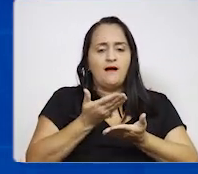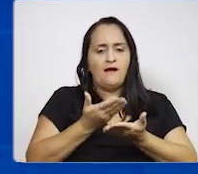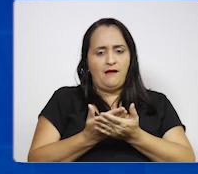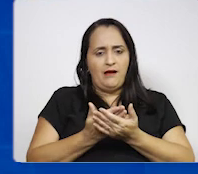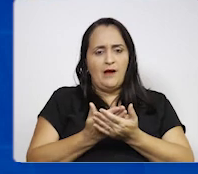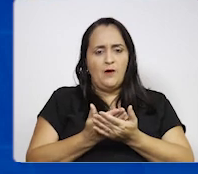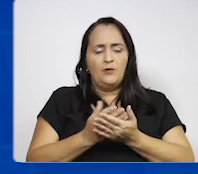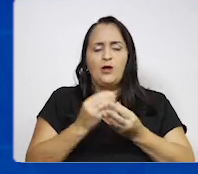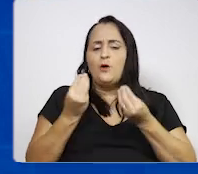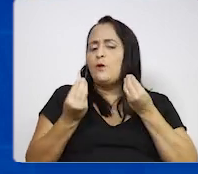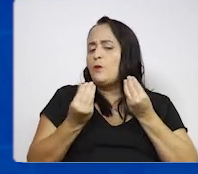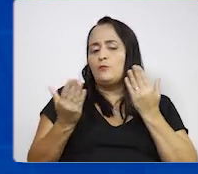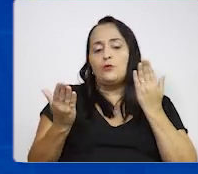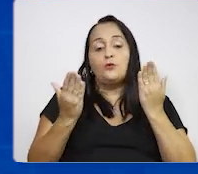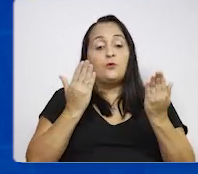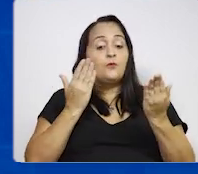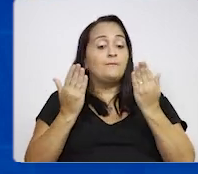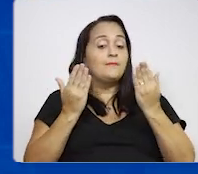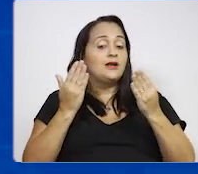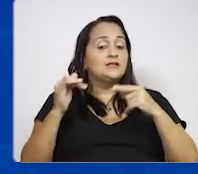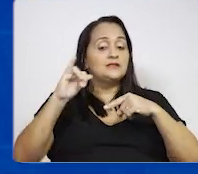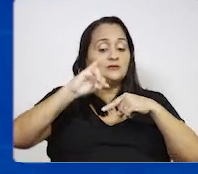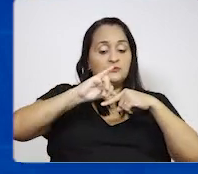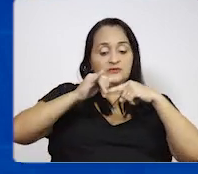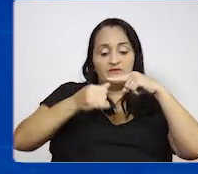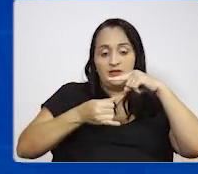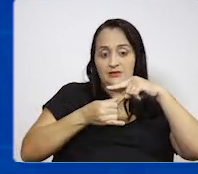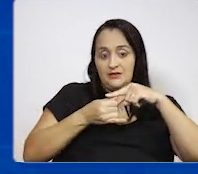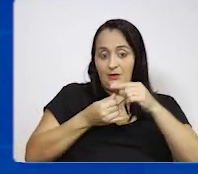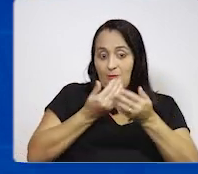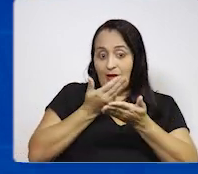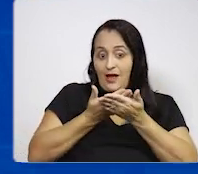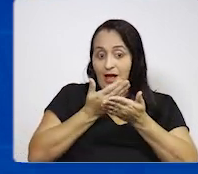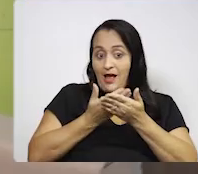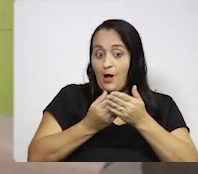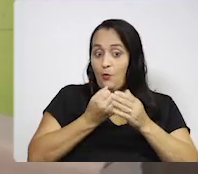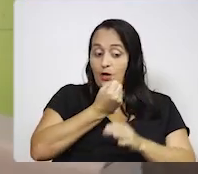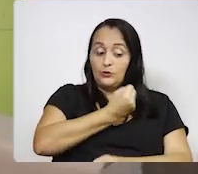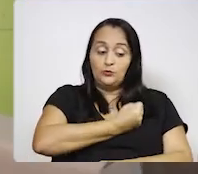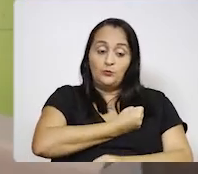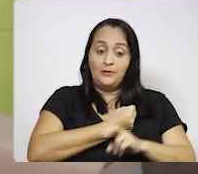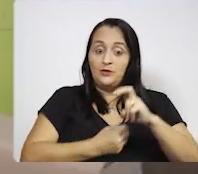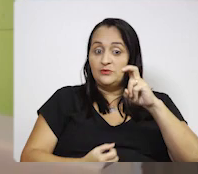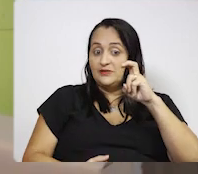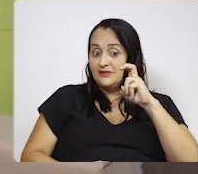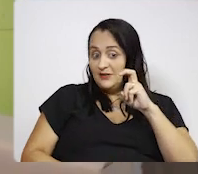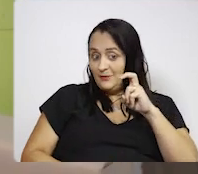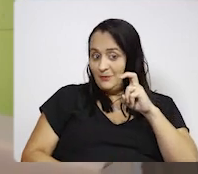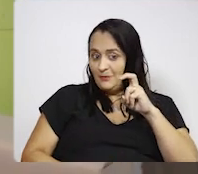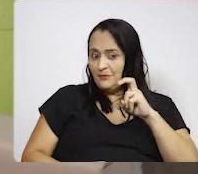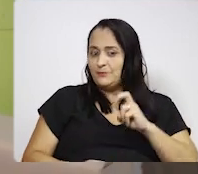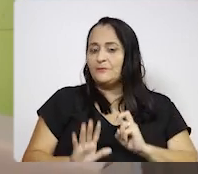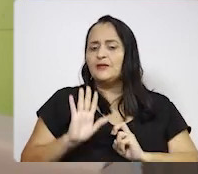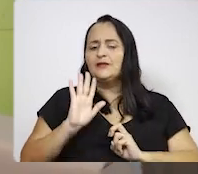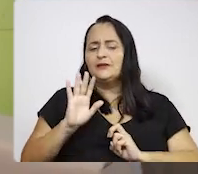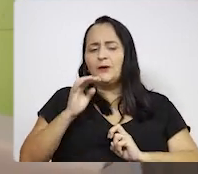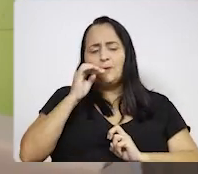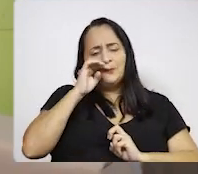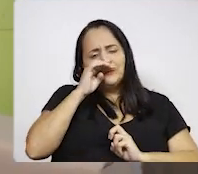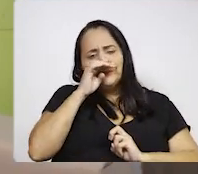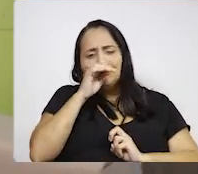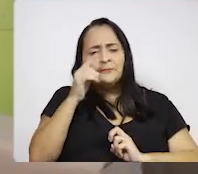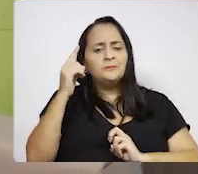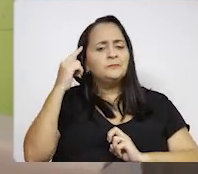da sequência didática, comparação de frações, essa é a aula 5, né? E para não perder a rotina, vamos localizar a